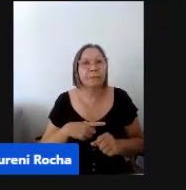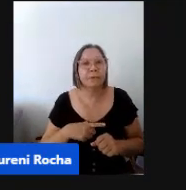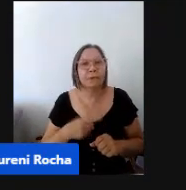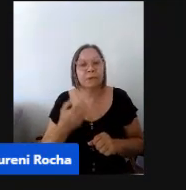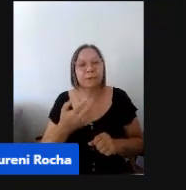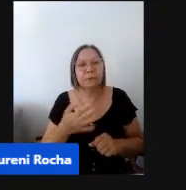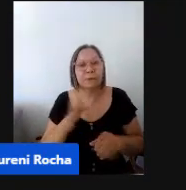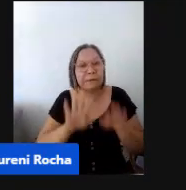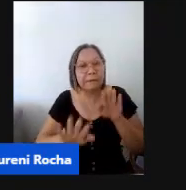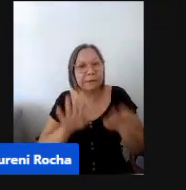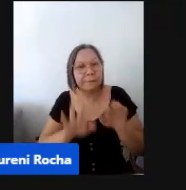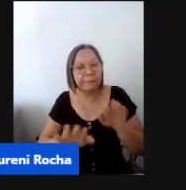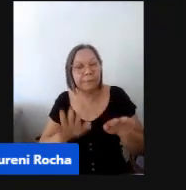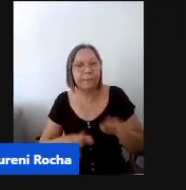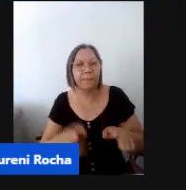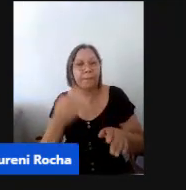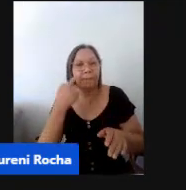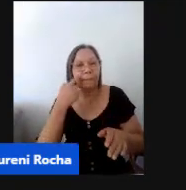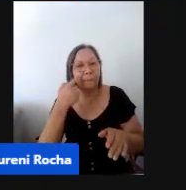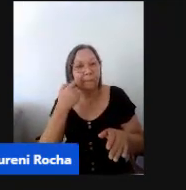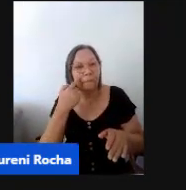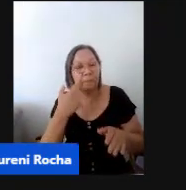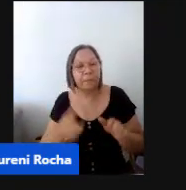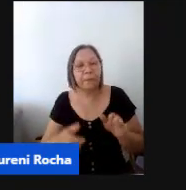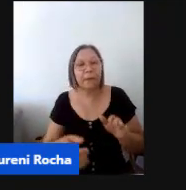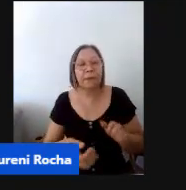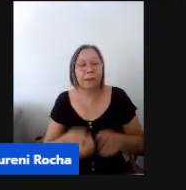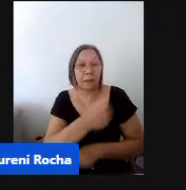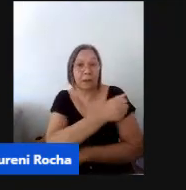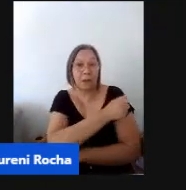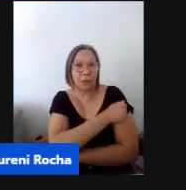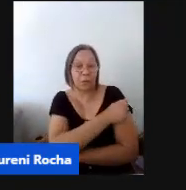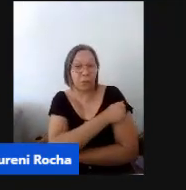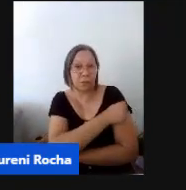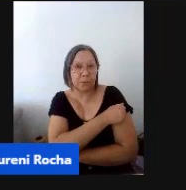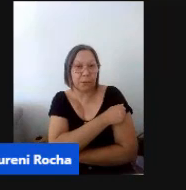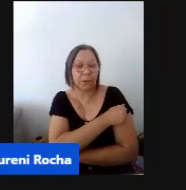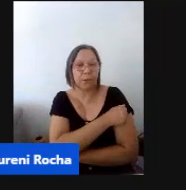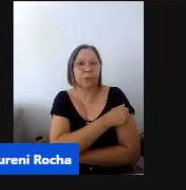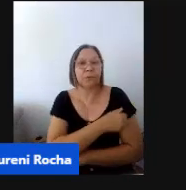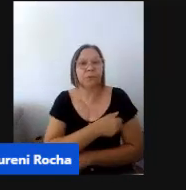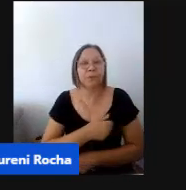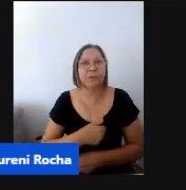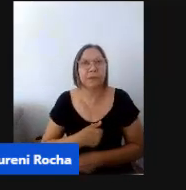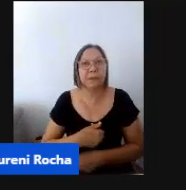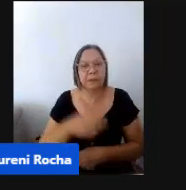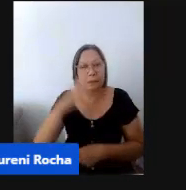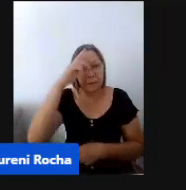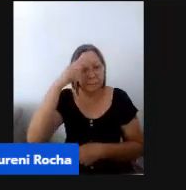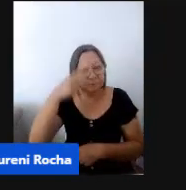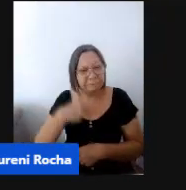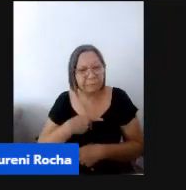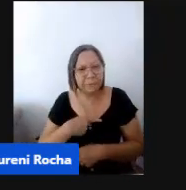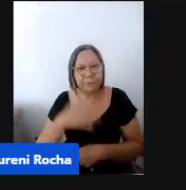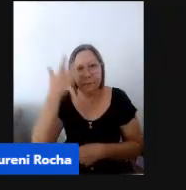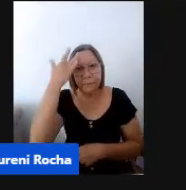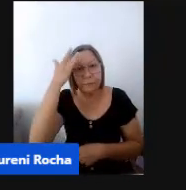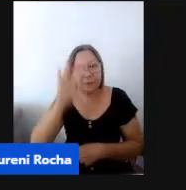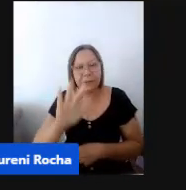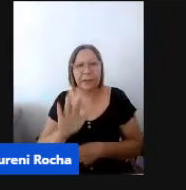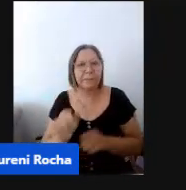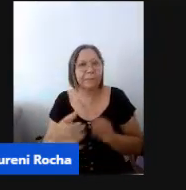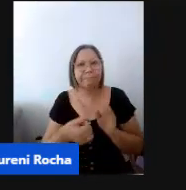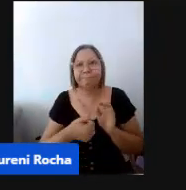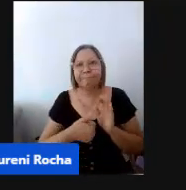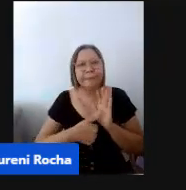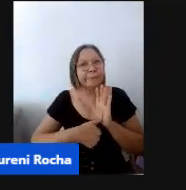que estão, principalmente na puberdade, já passaram, enfim, que nem eles sabem se identificar, que